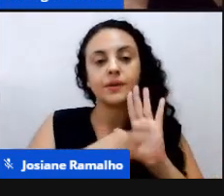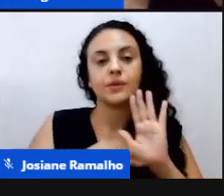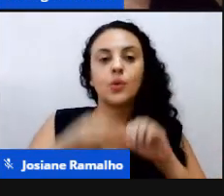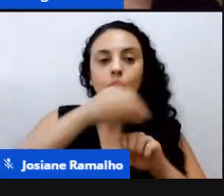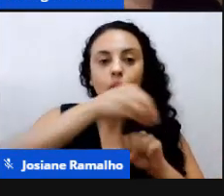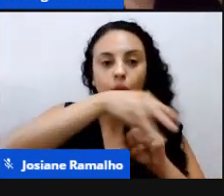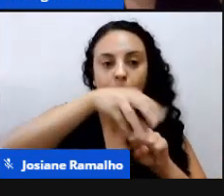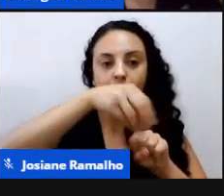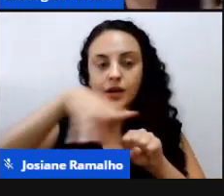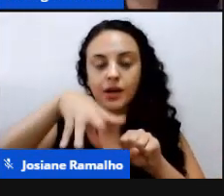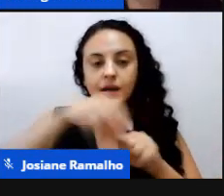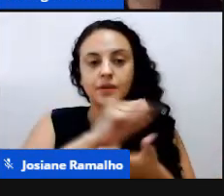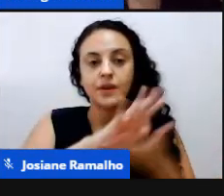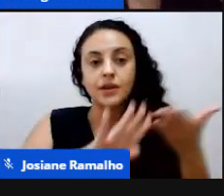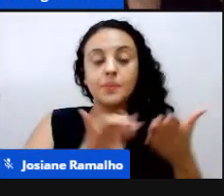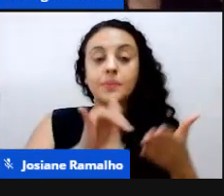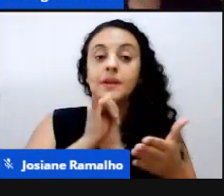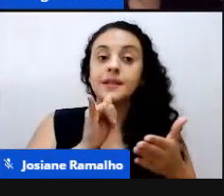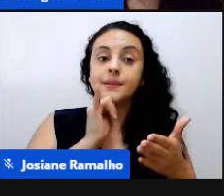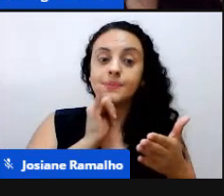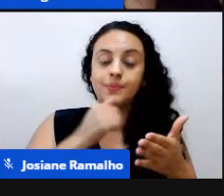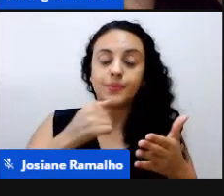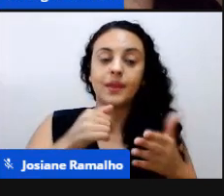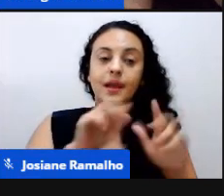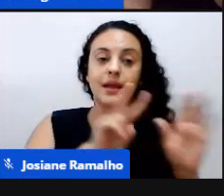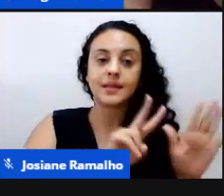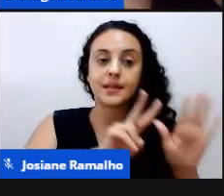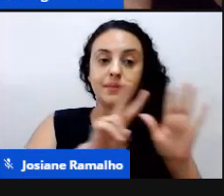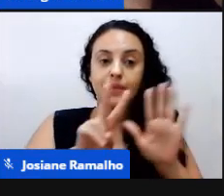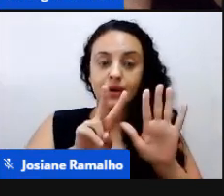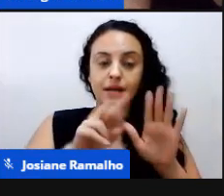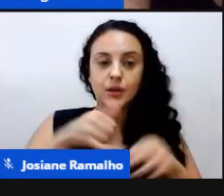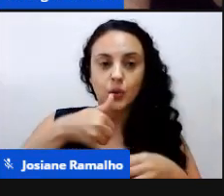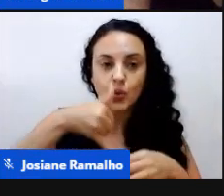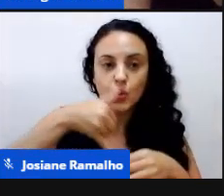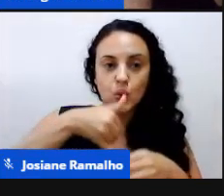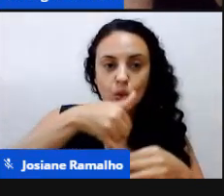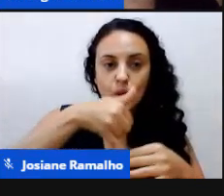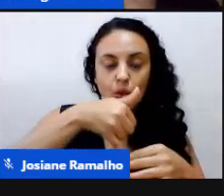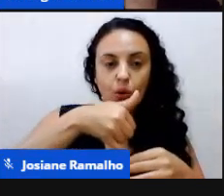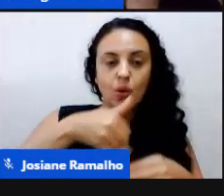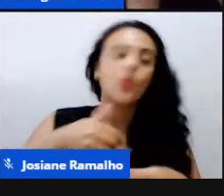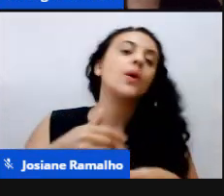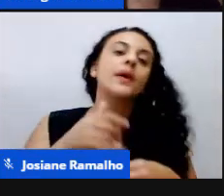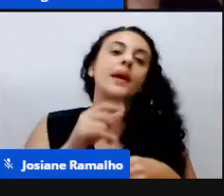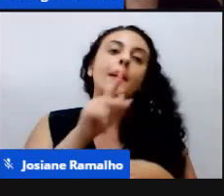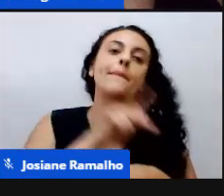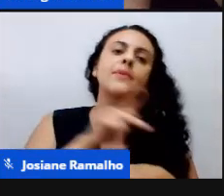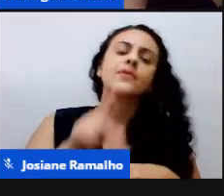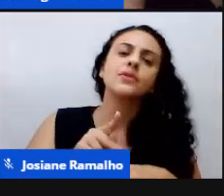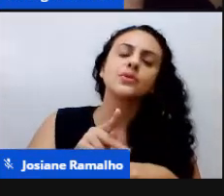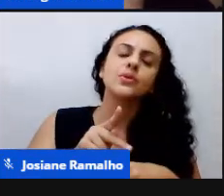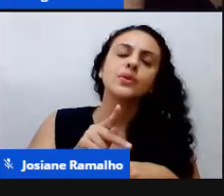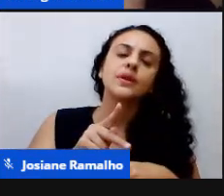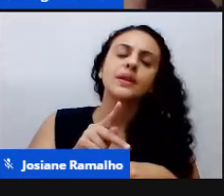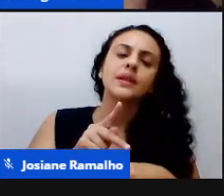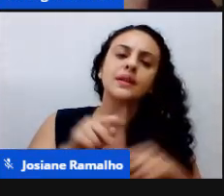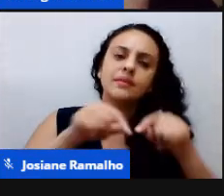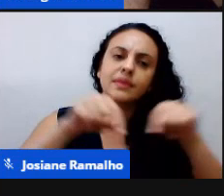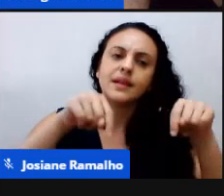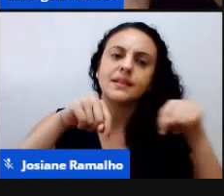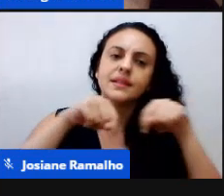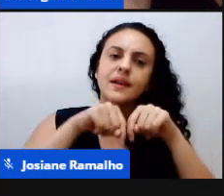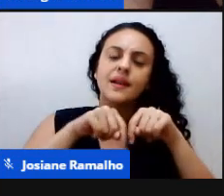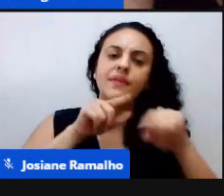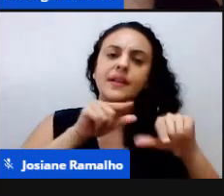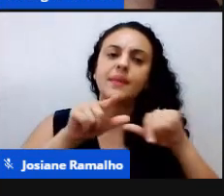exemplo. Eu vou trabalhar a semana do folclore. Então, o que a minha professora de sala vai trabalhar? Ela vai trabalhar contos,